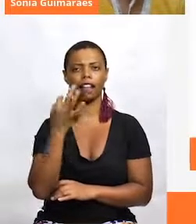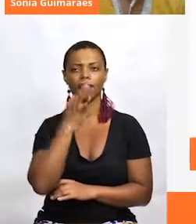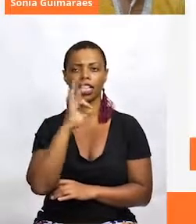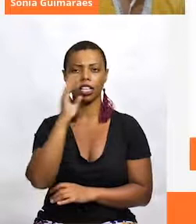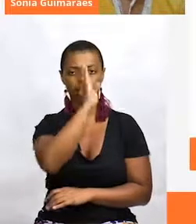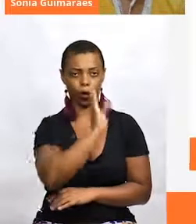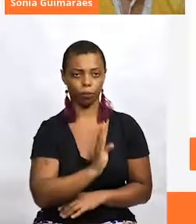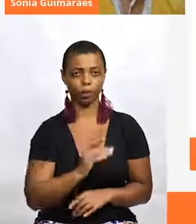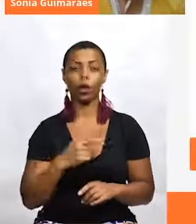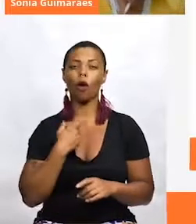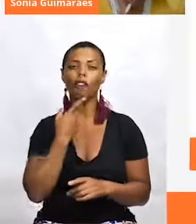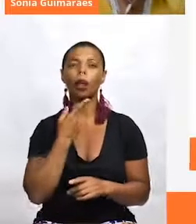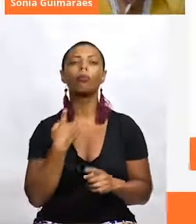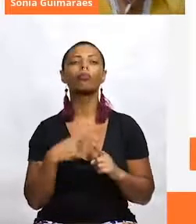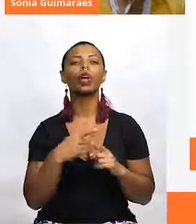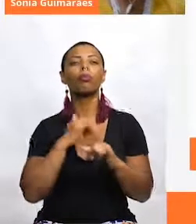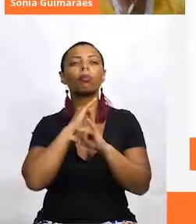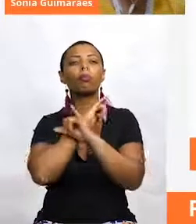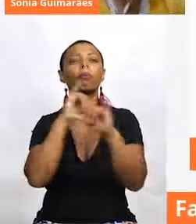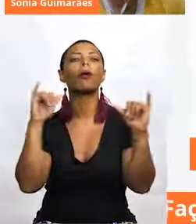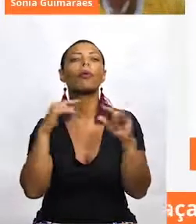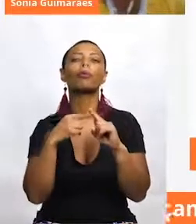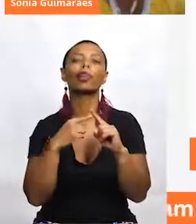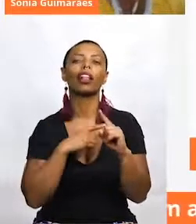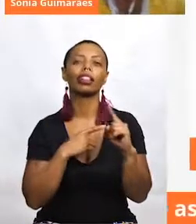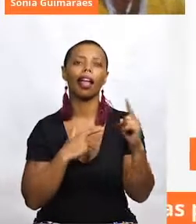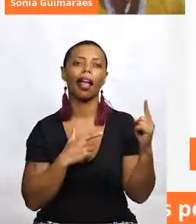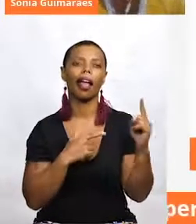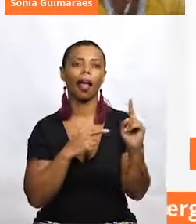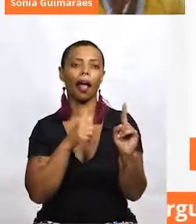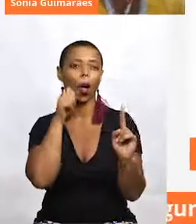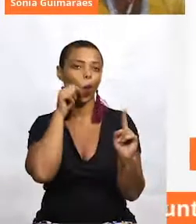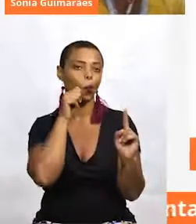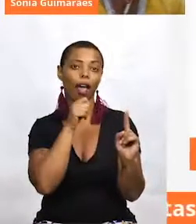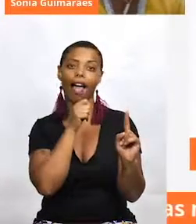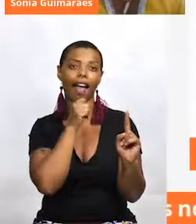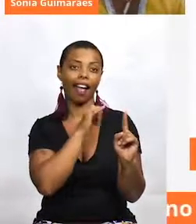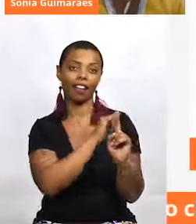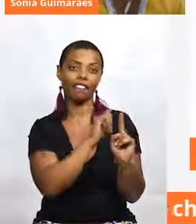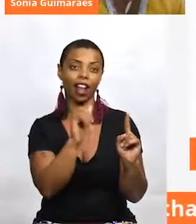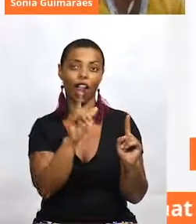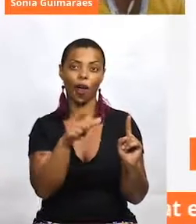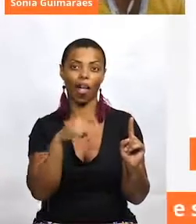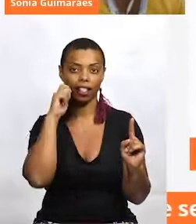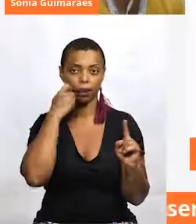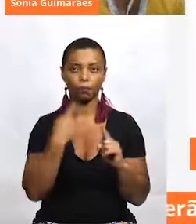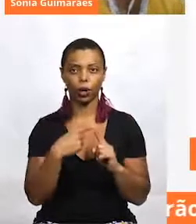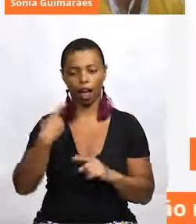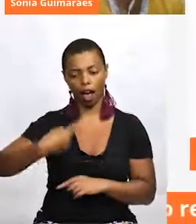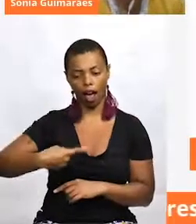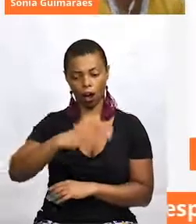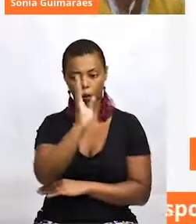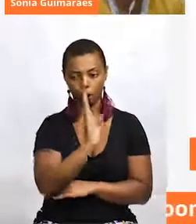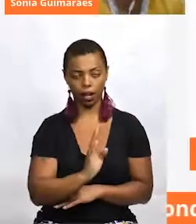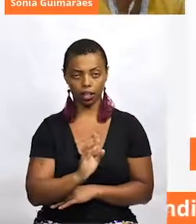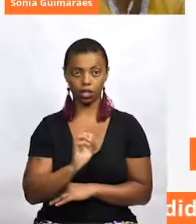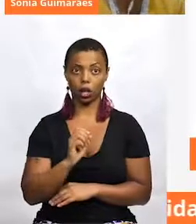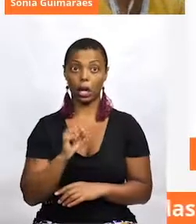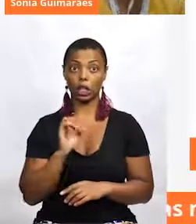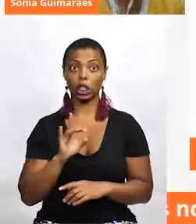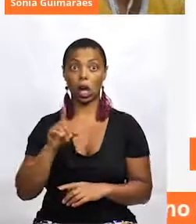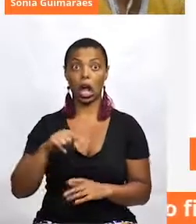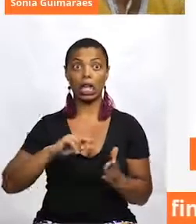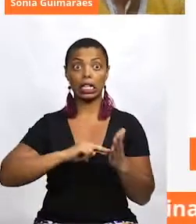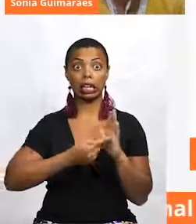porque vai que tem uma aí que não se autodeclarou negra, porque aqui no Brasil você só é negra se você se